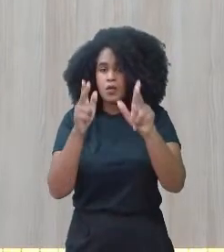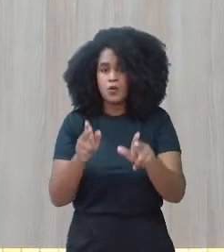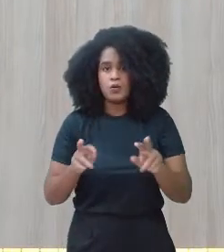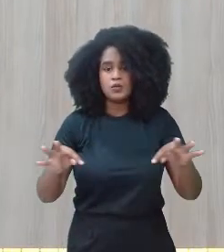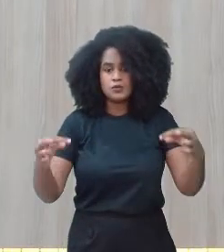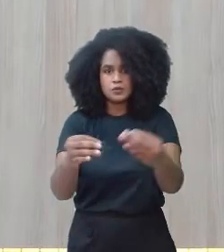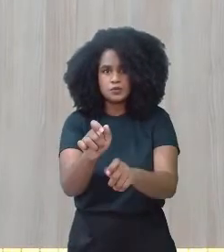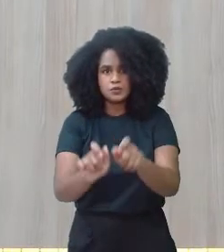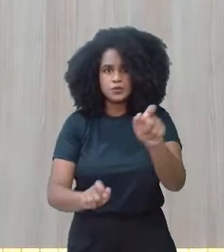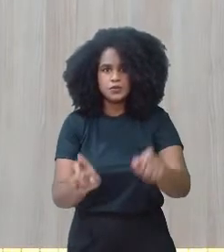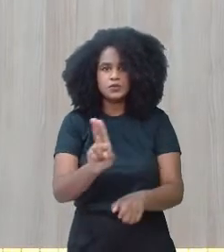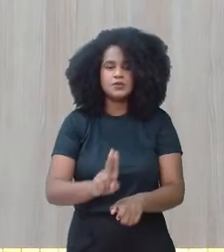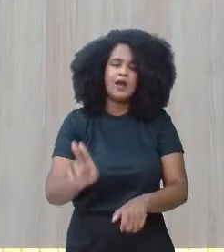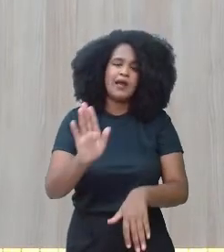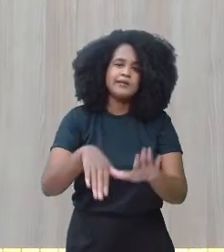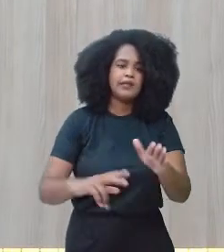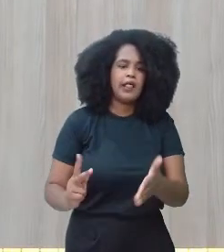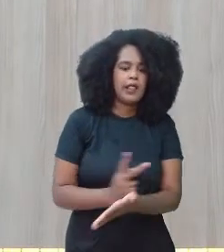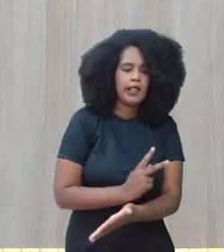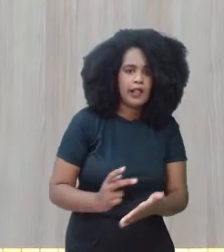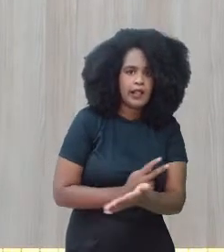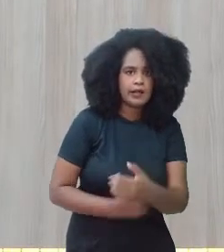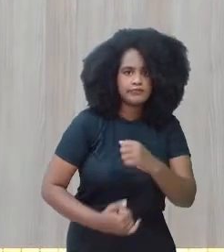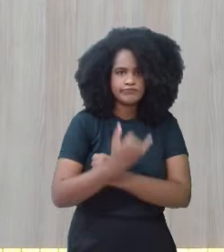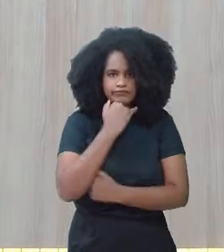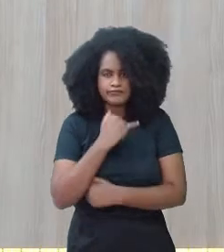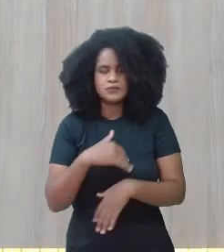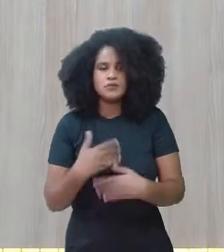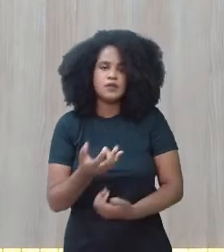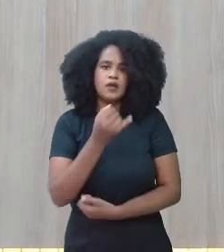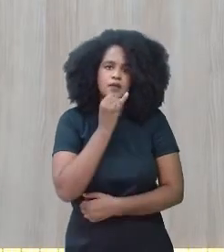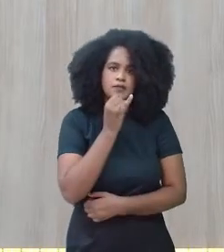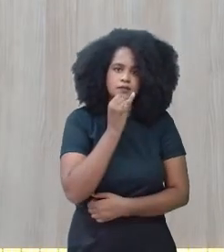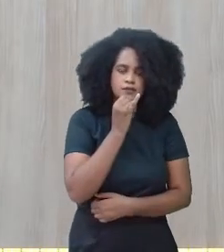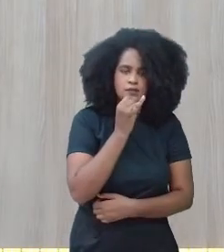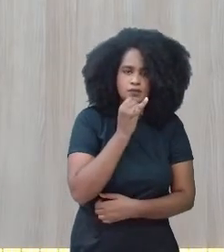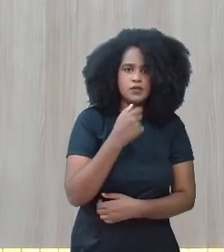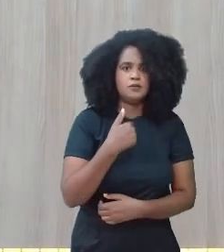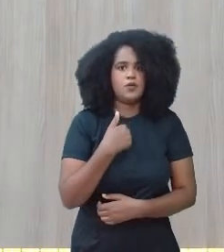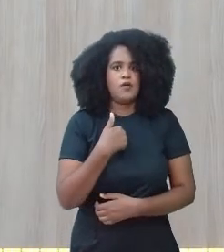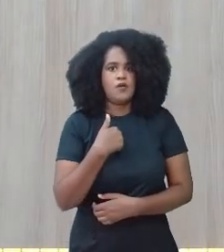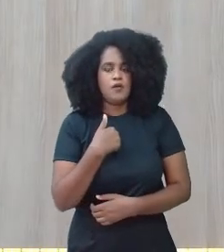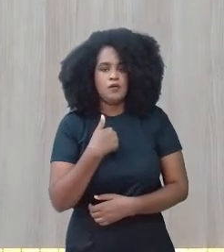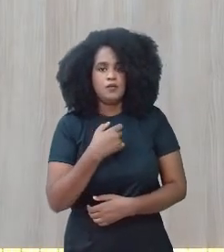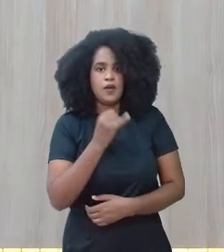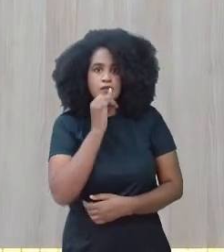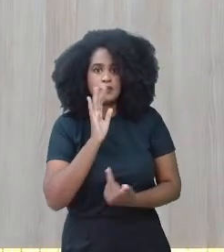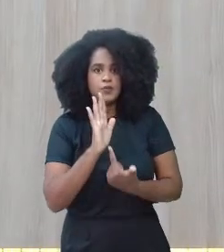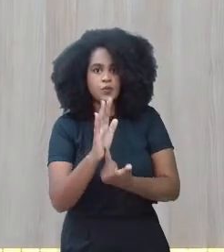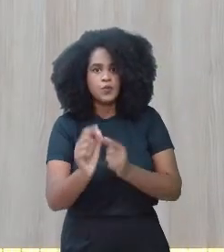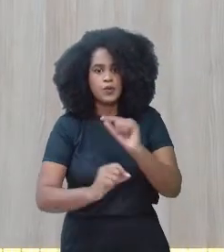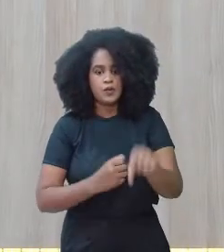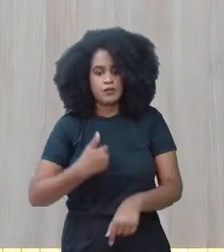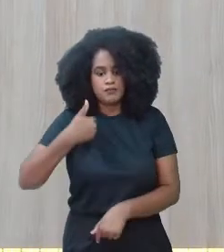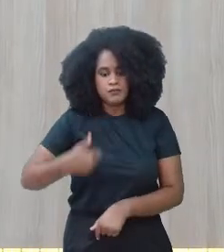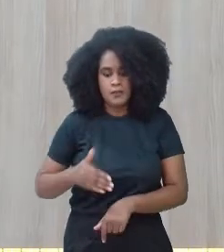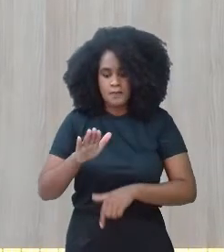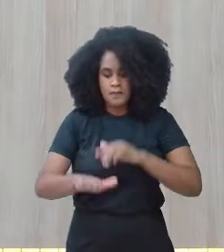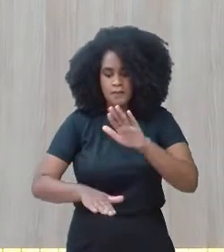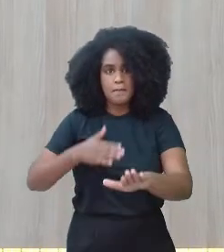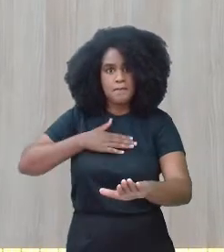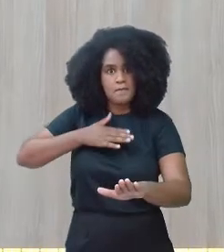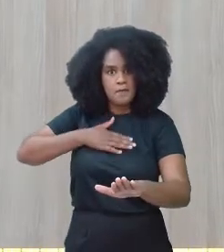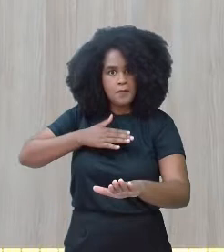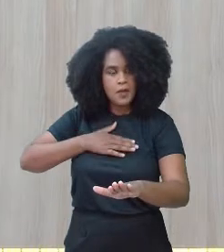ele dava determinados erros. Por esse exemplo que eu usei agora com o meu passo e o passo de Billy, você dava para entender que a ideia